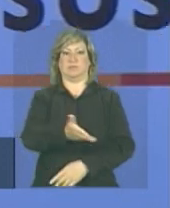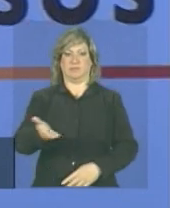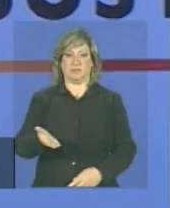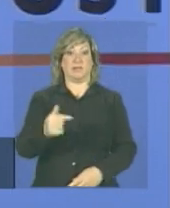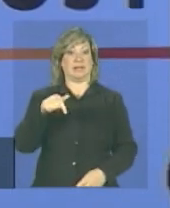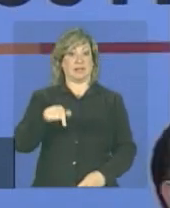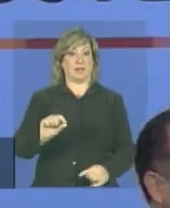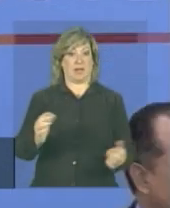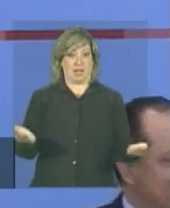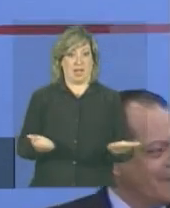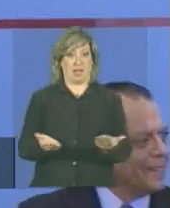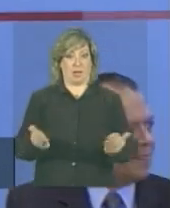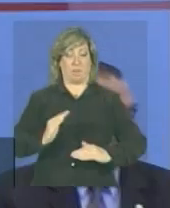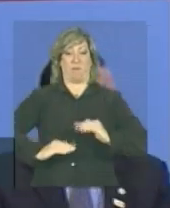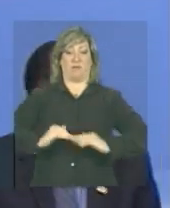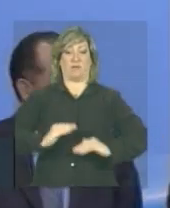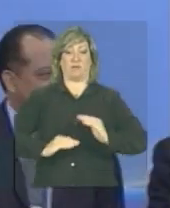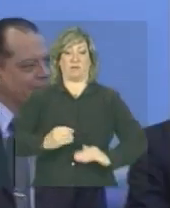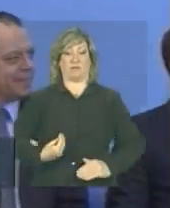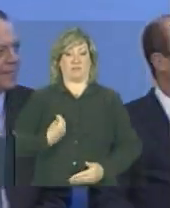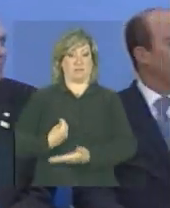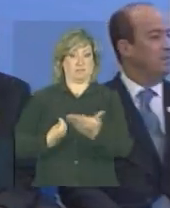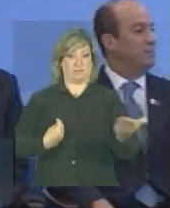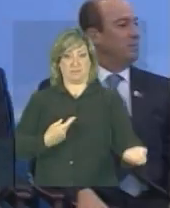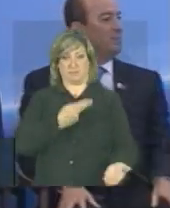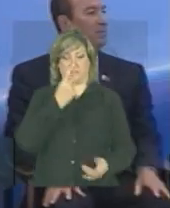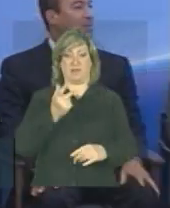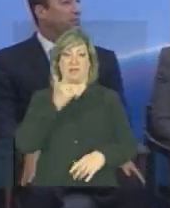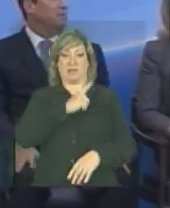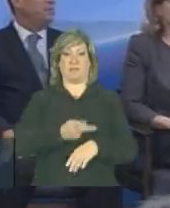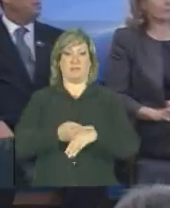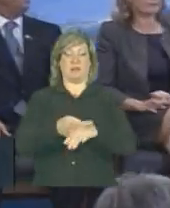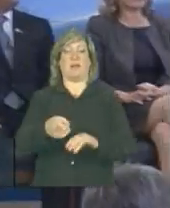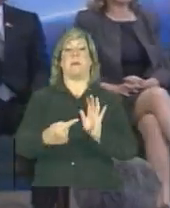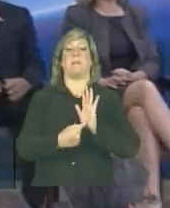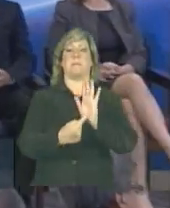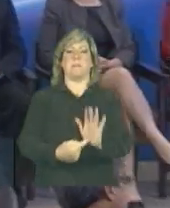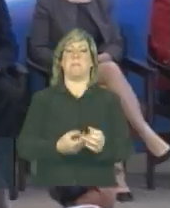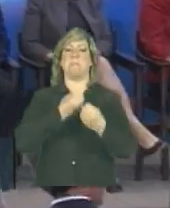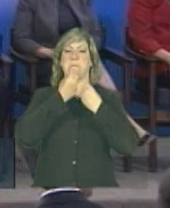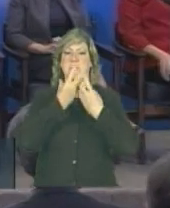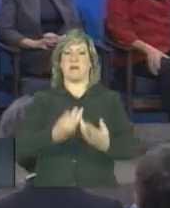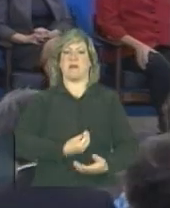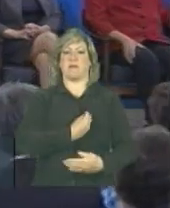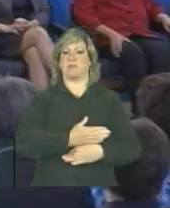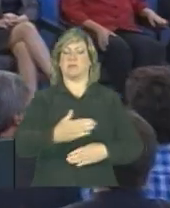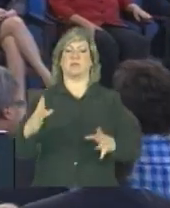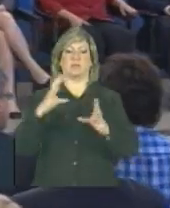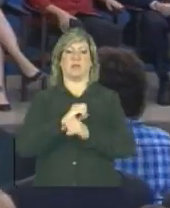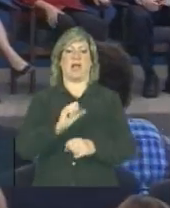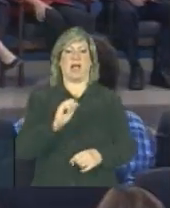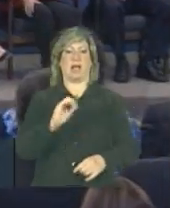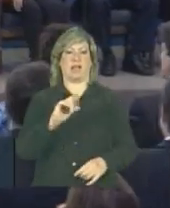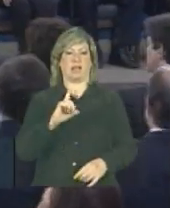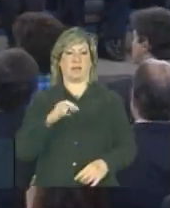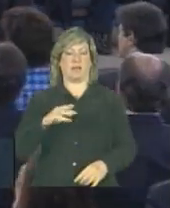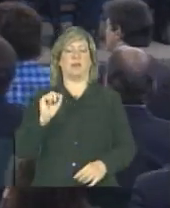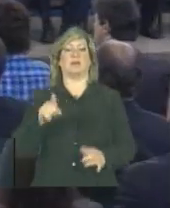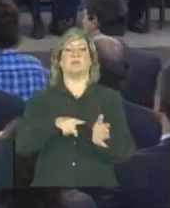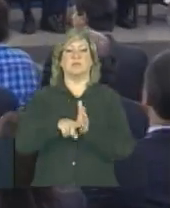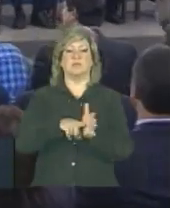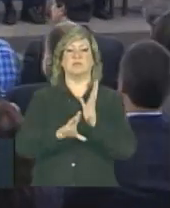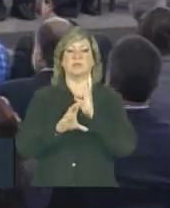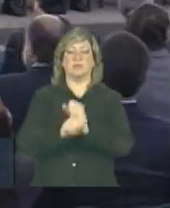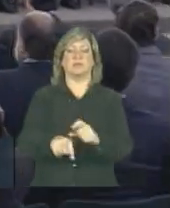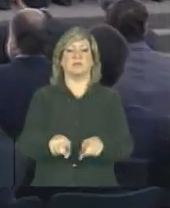atual situação profissional dos premiados revela trajetórias bem-sucedidas na academia, nas atividades de pesquisa